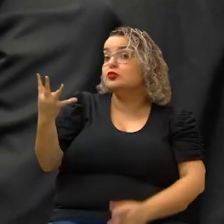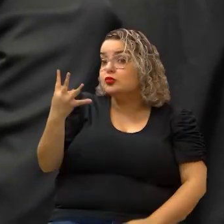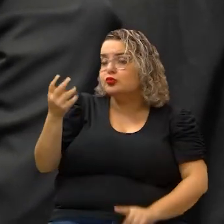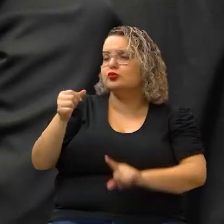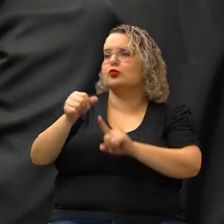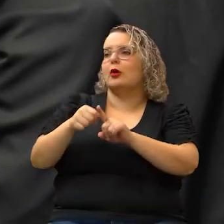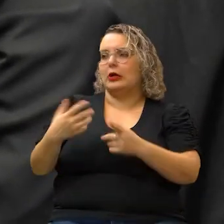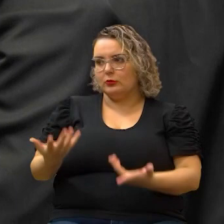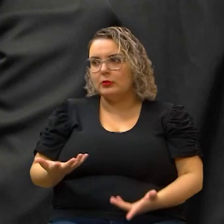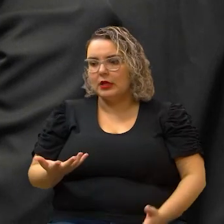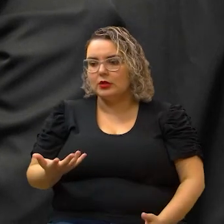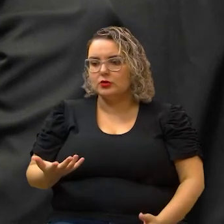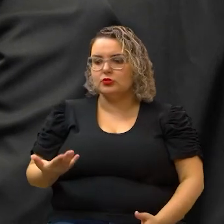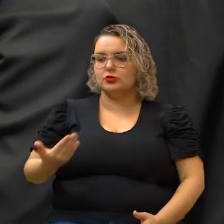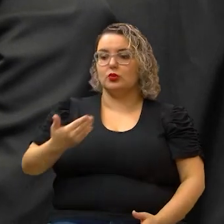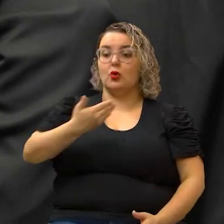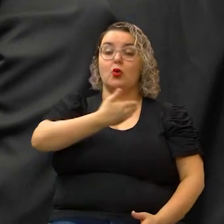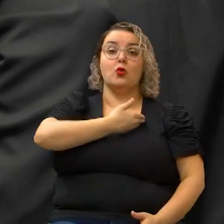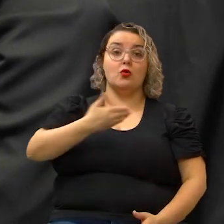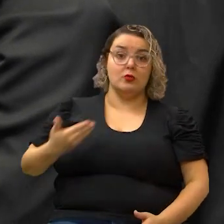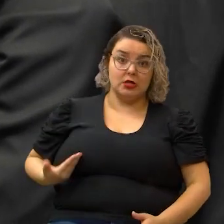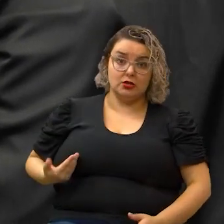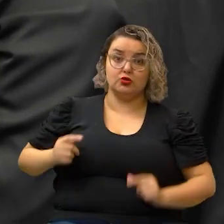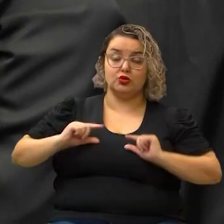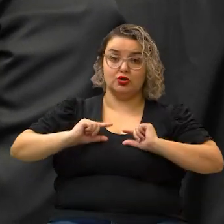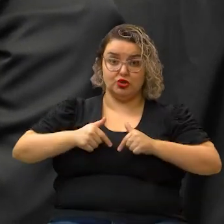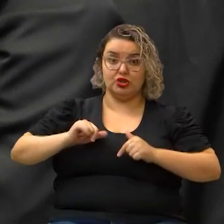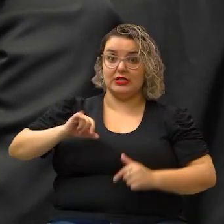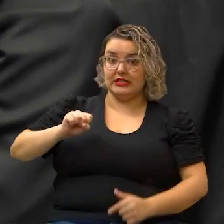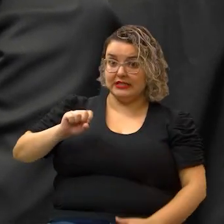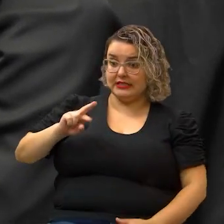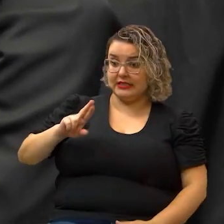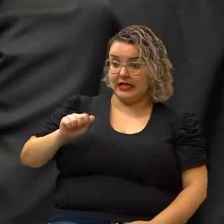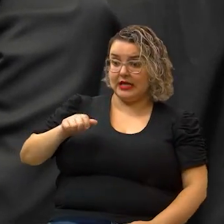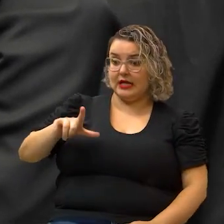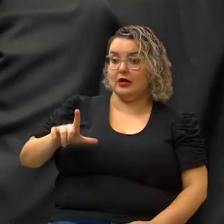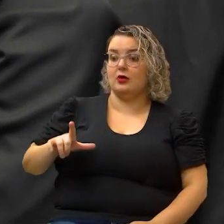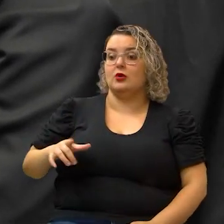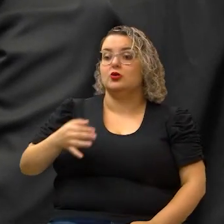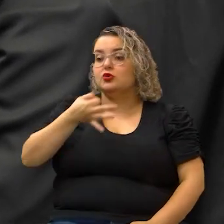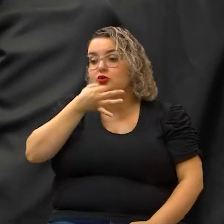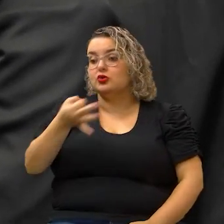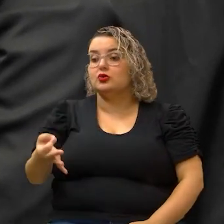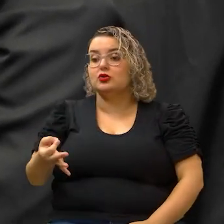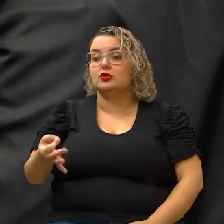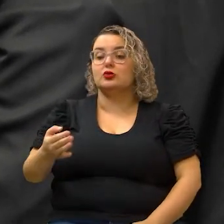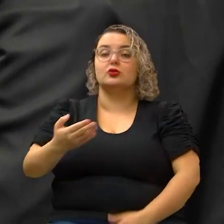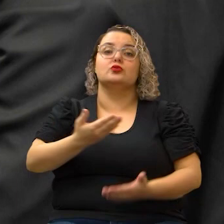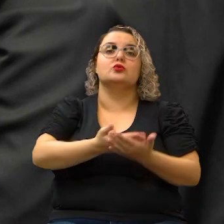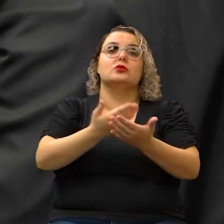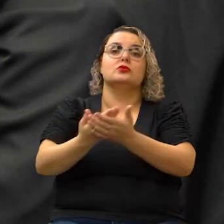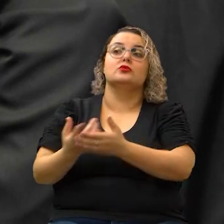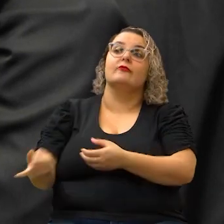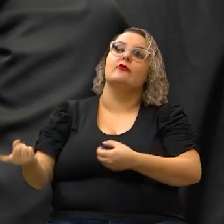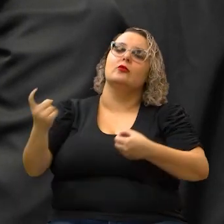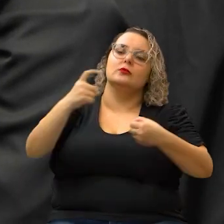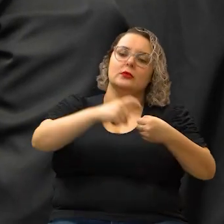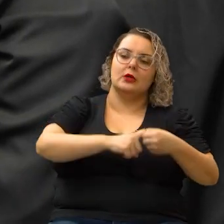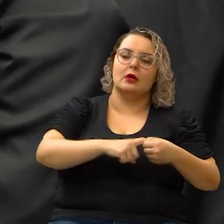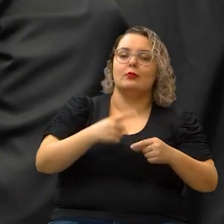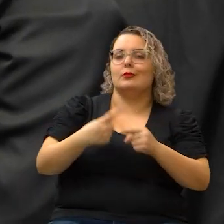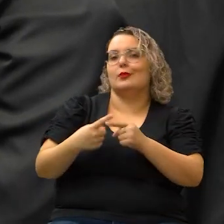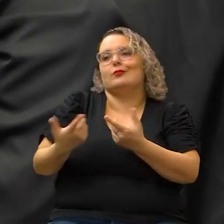4º mês, o governo de Israel solicitou que os estudantes voltassem para os seus países, porque ele não queria mais ter